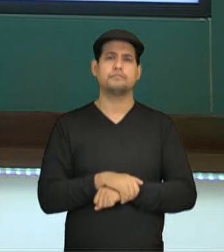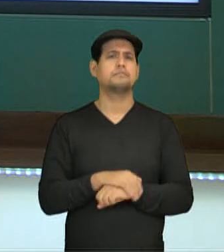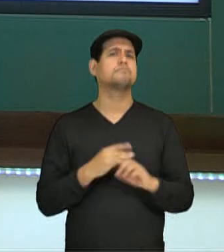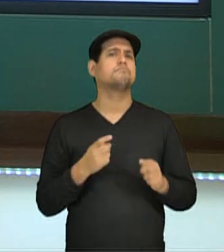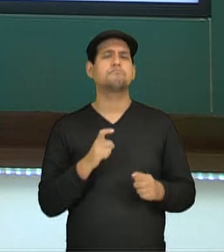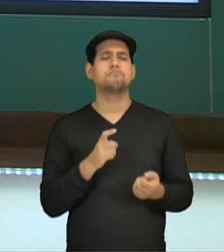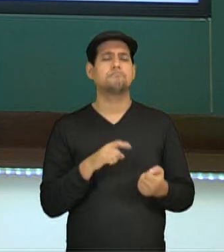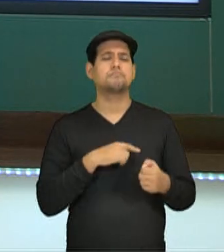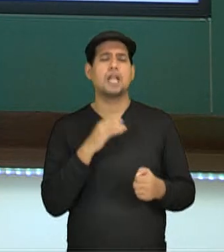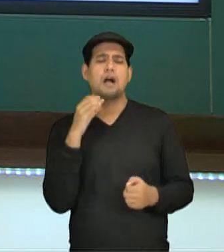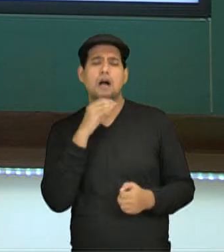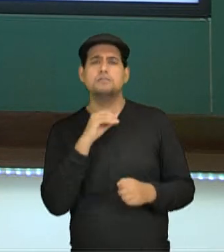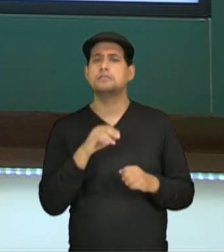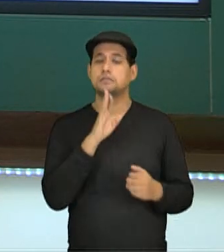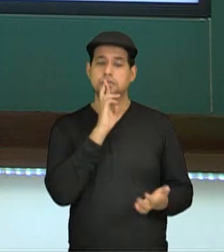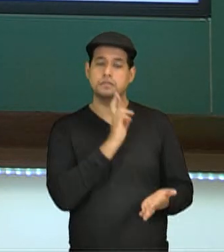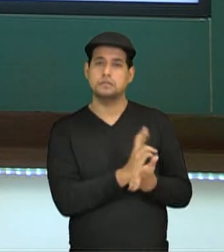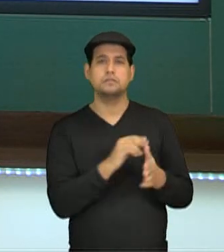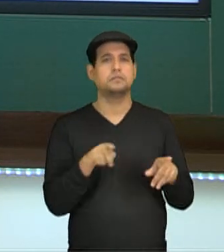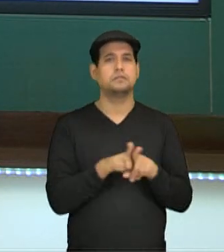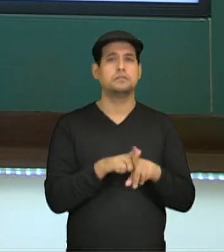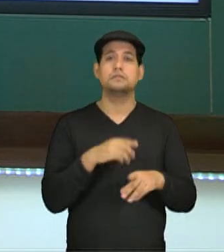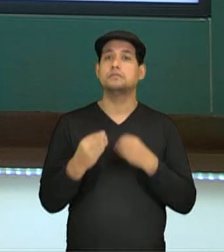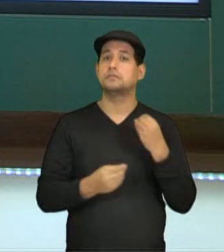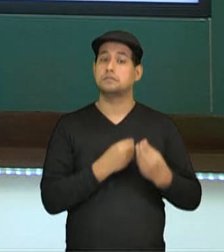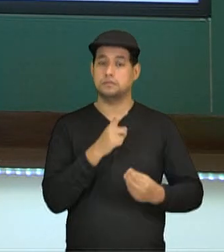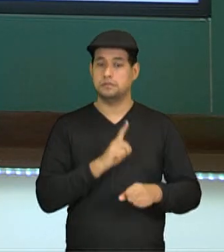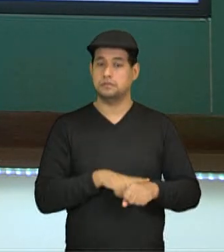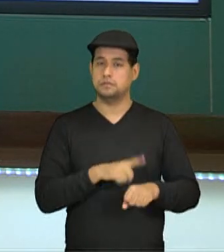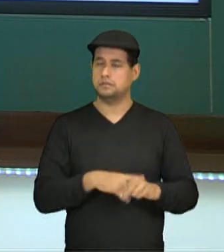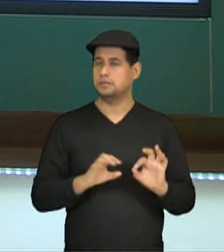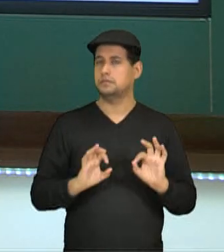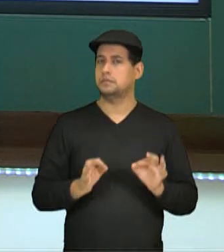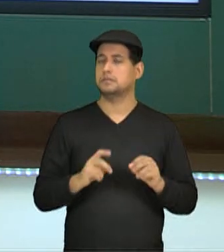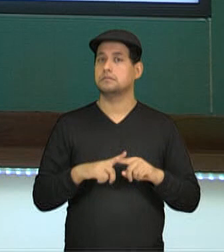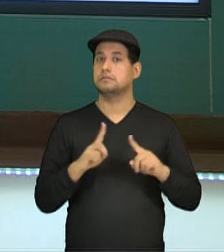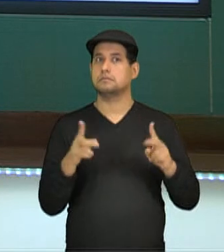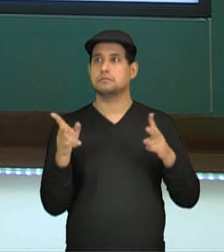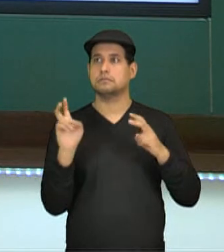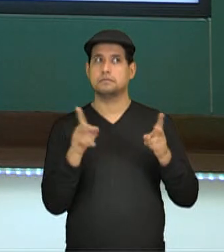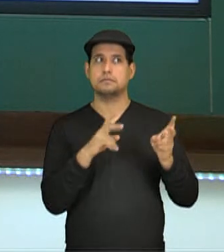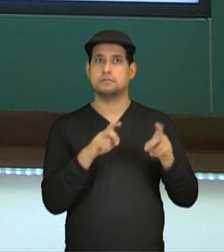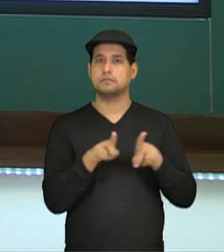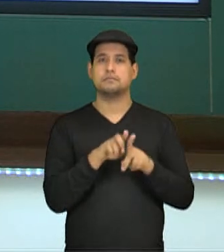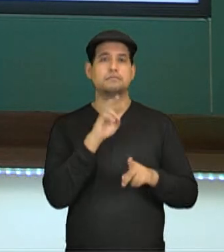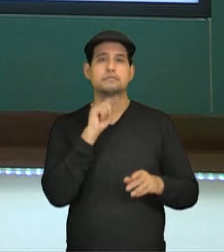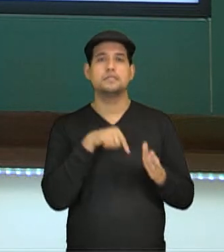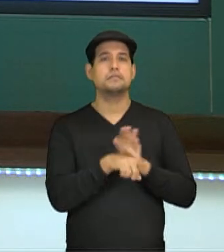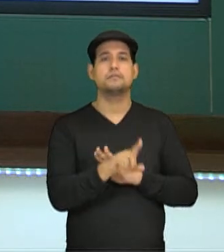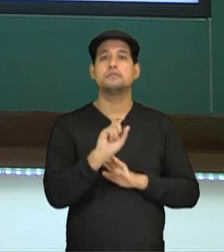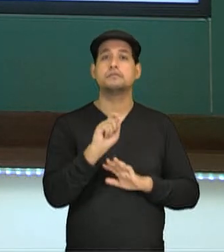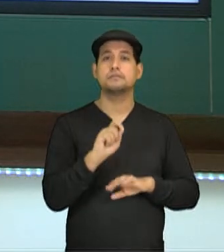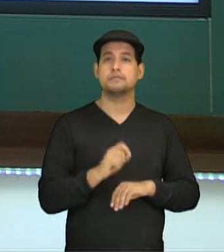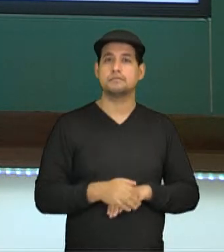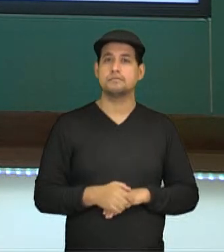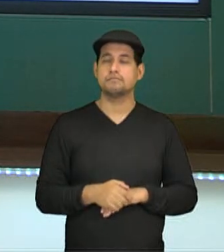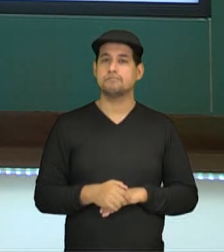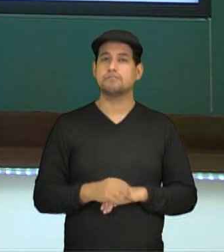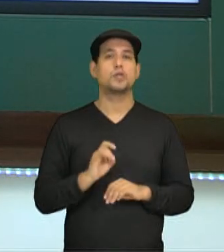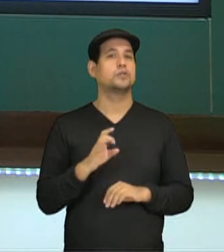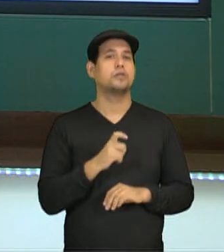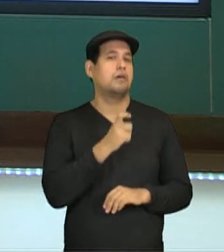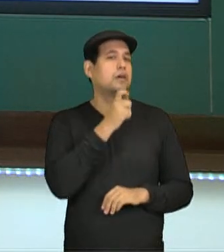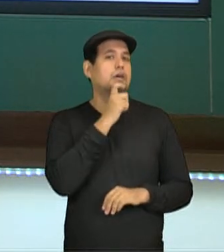a temperatura, a gente respondeu a temperatura e o horário. Mas repare que a pergunta é para a